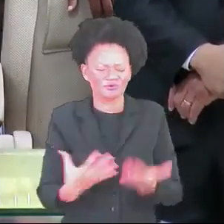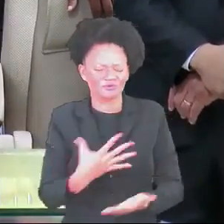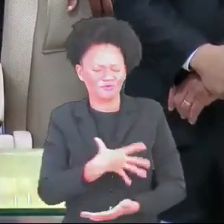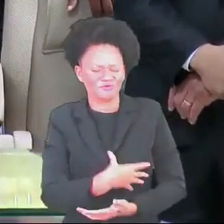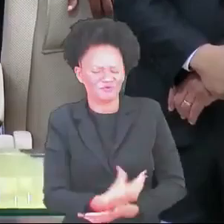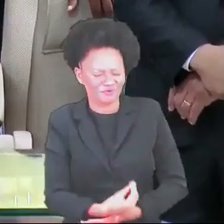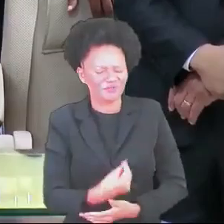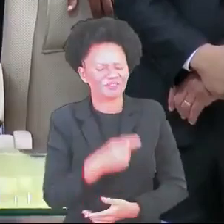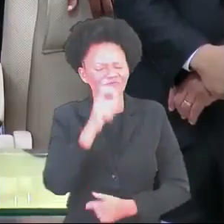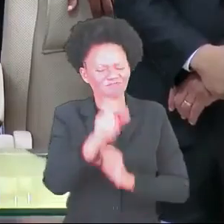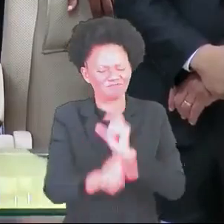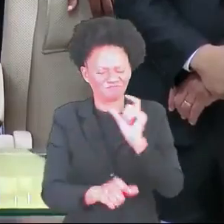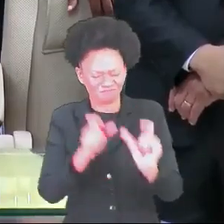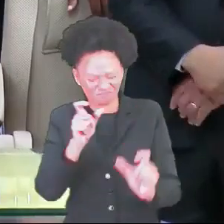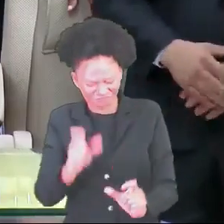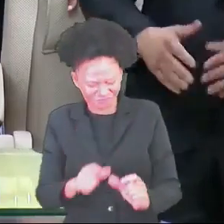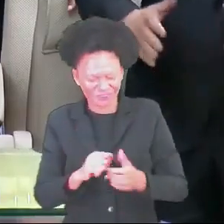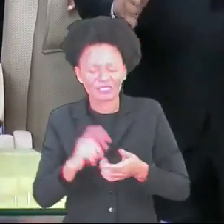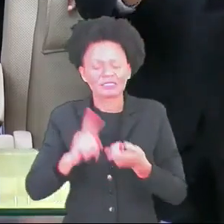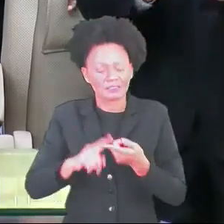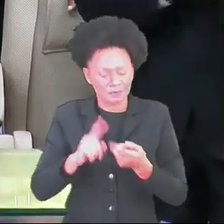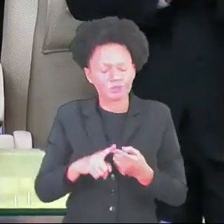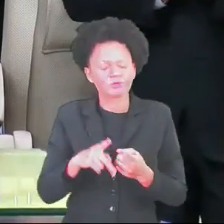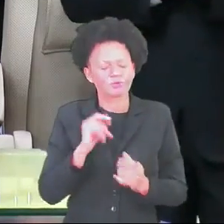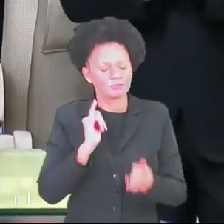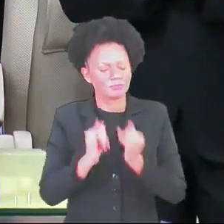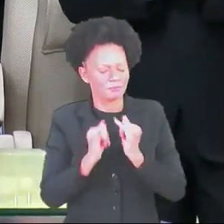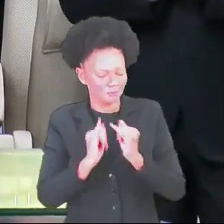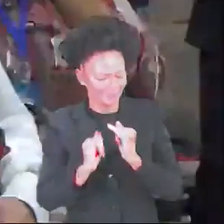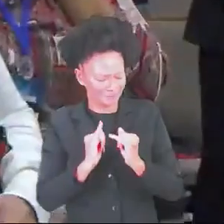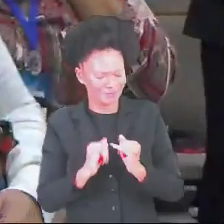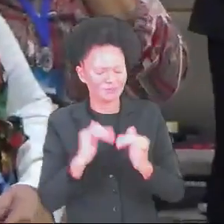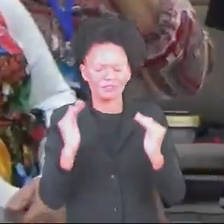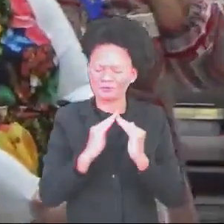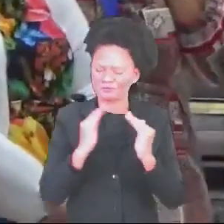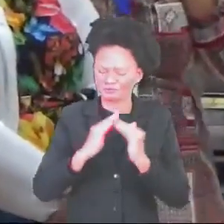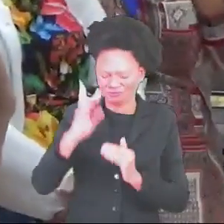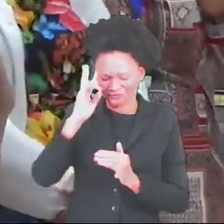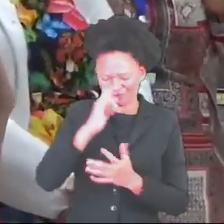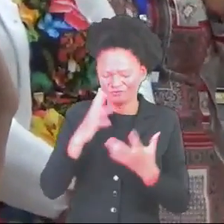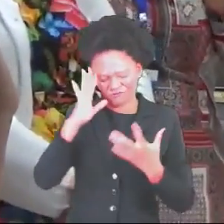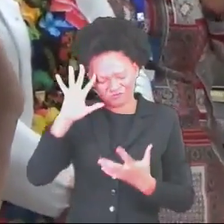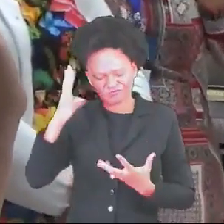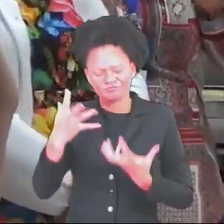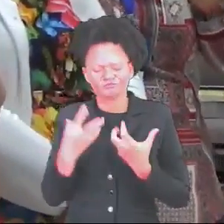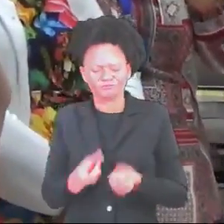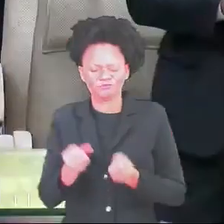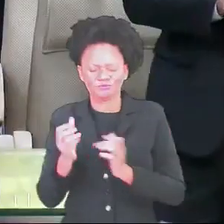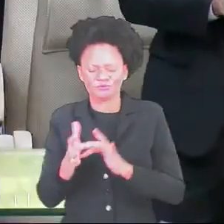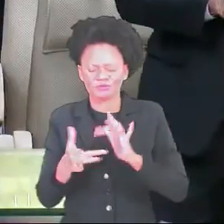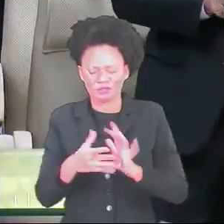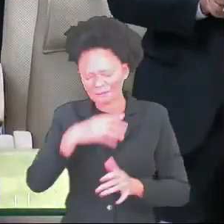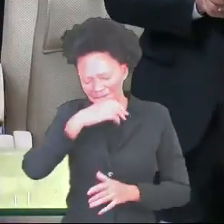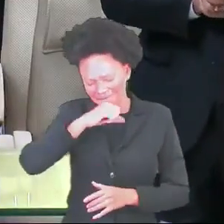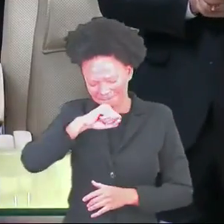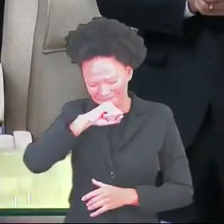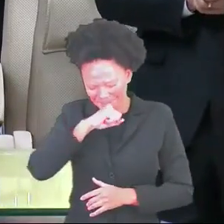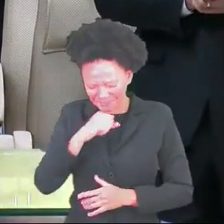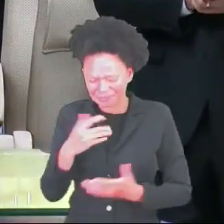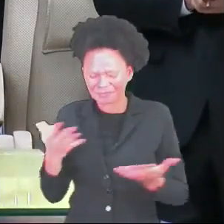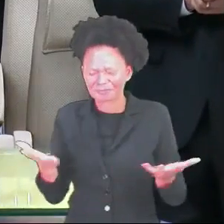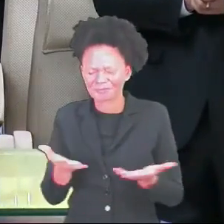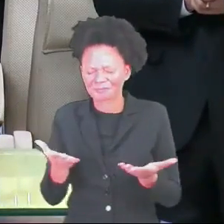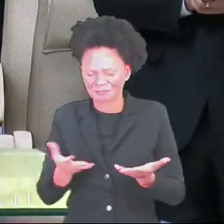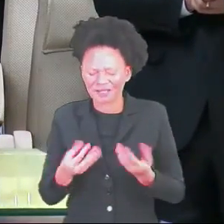filhas, as outras duas lá na sua casa. Que o Senhor venha a ti, meu Deus. Pai, sandália nova,